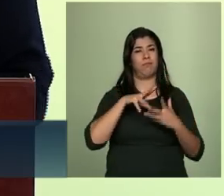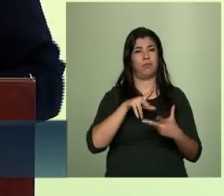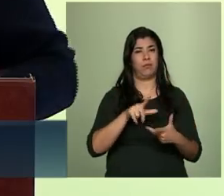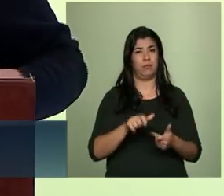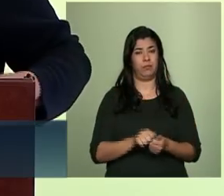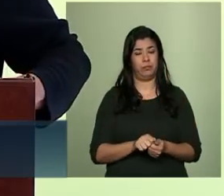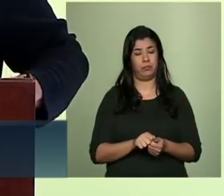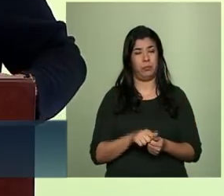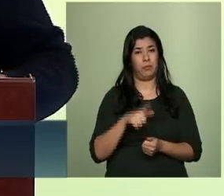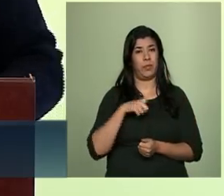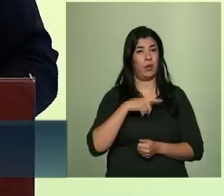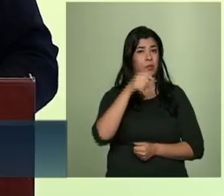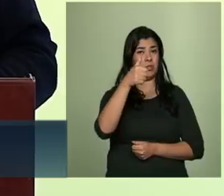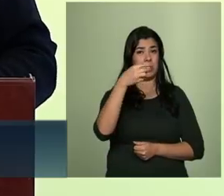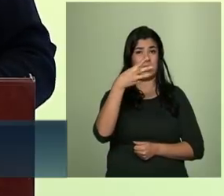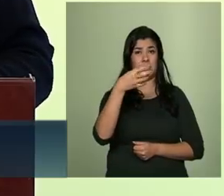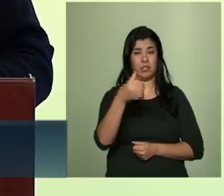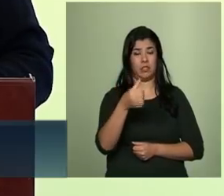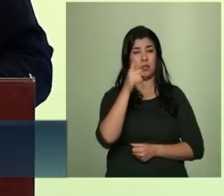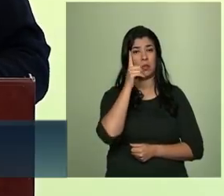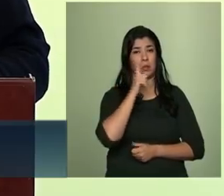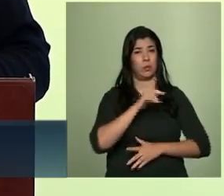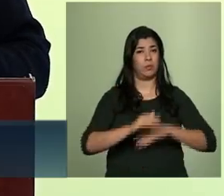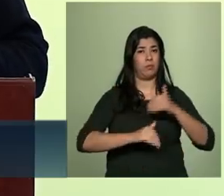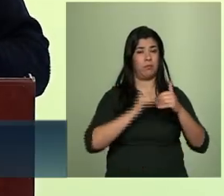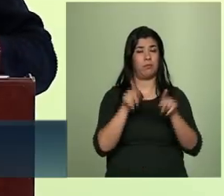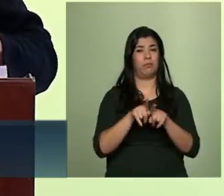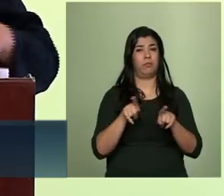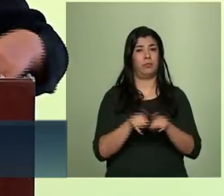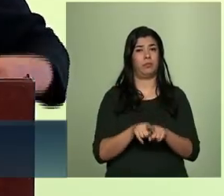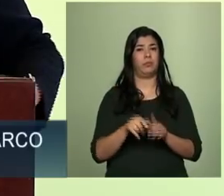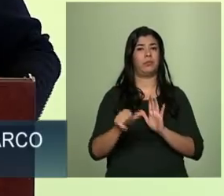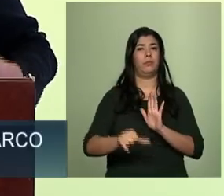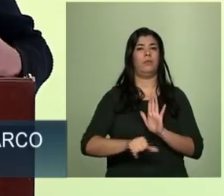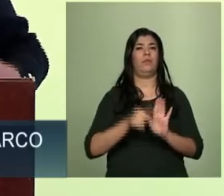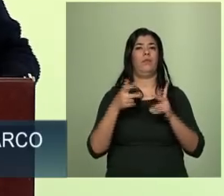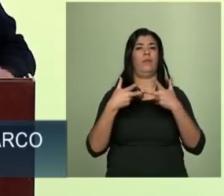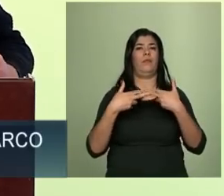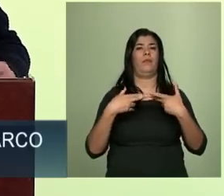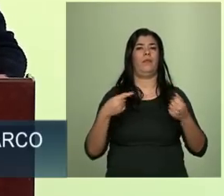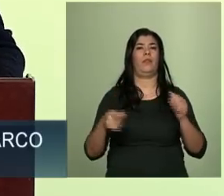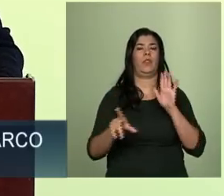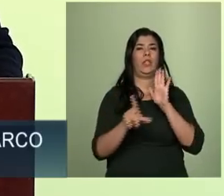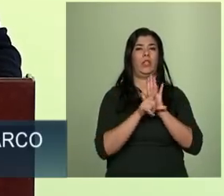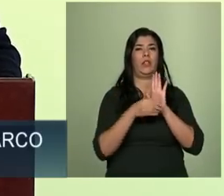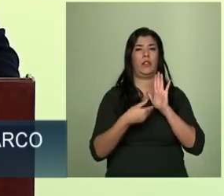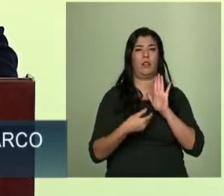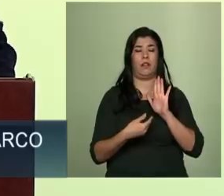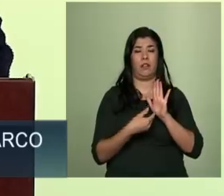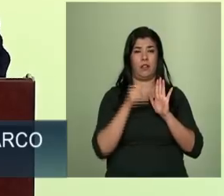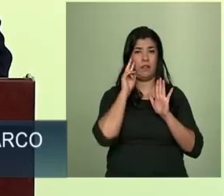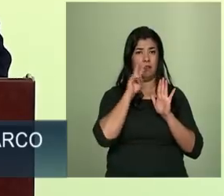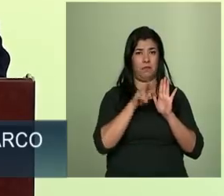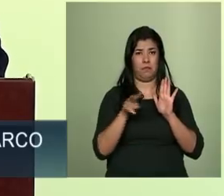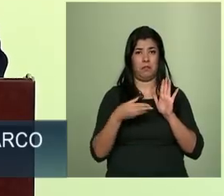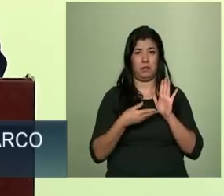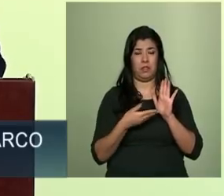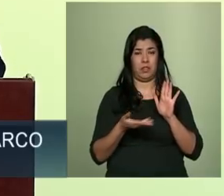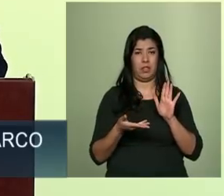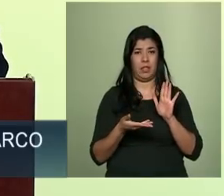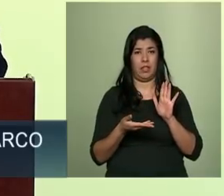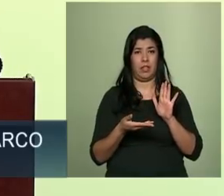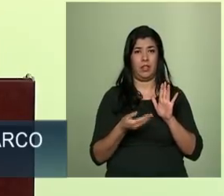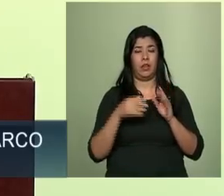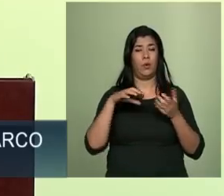CEGEM. Tá? Então, vamos lá, o primeiro aspecto da lei que eu gostaria de destacar, não sei se vocês estão vendo, e